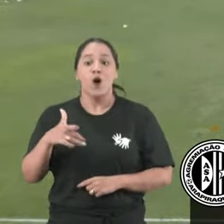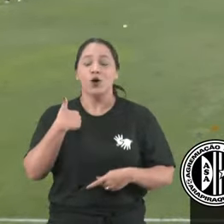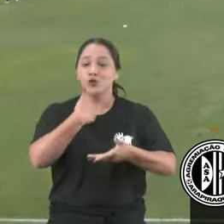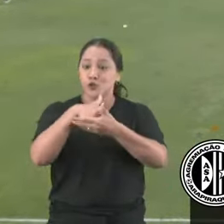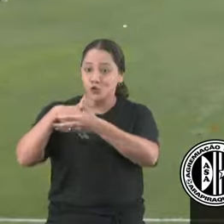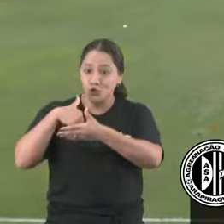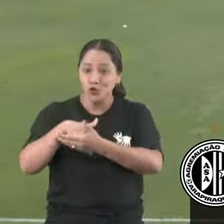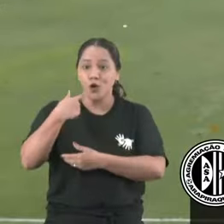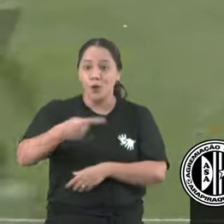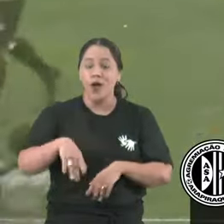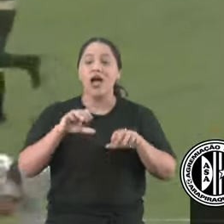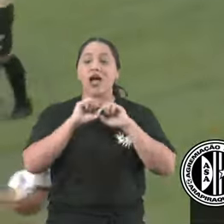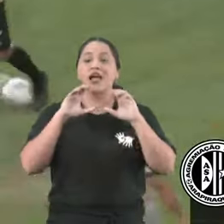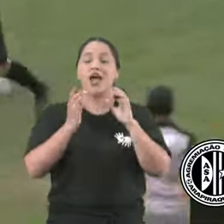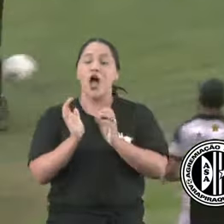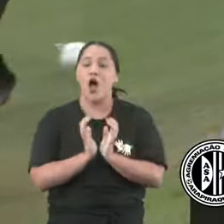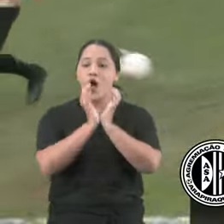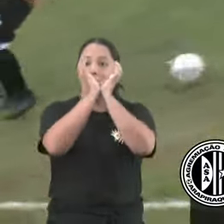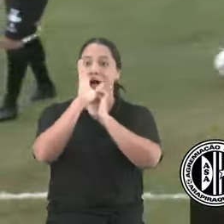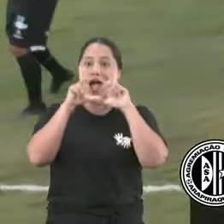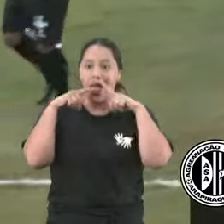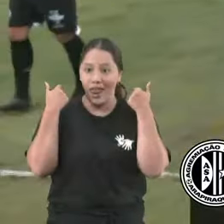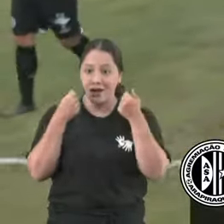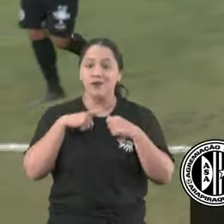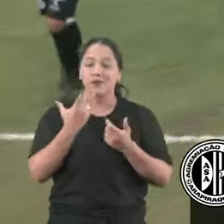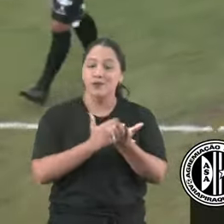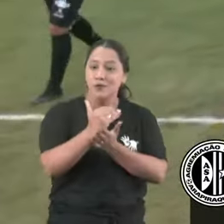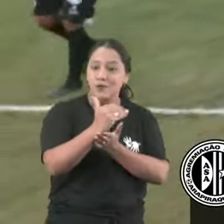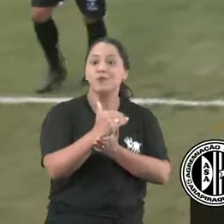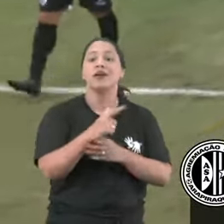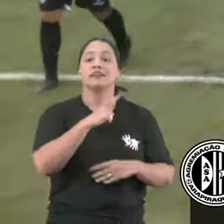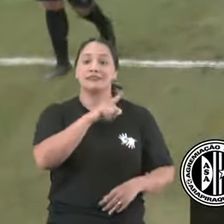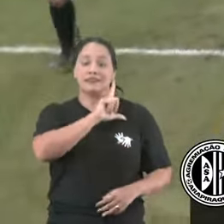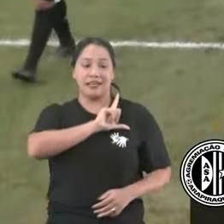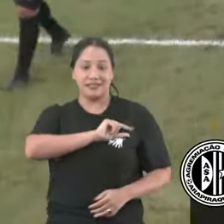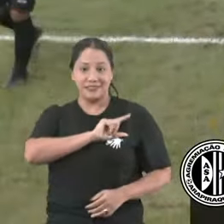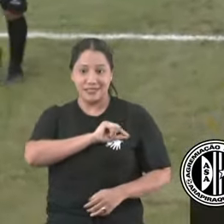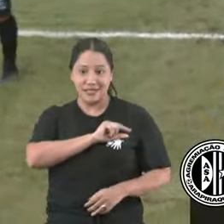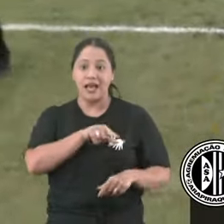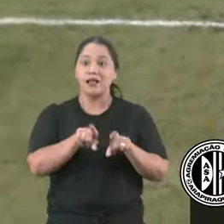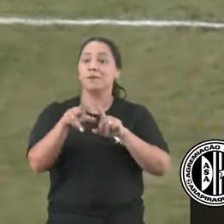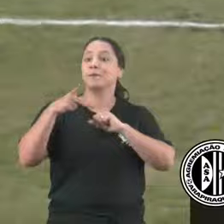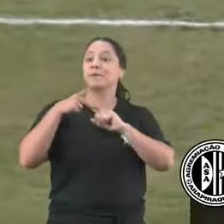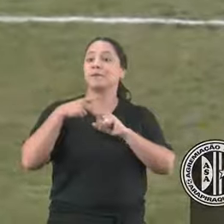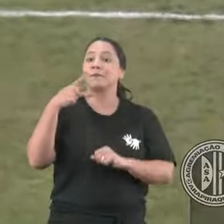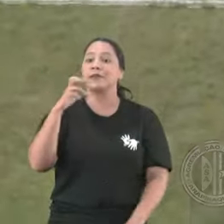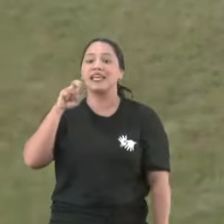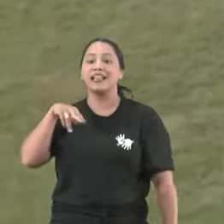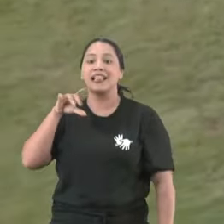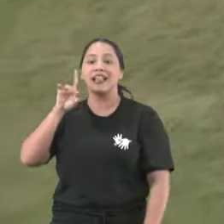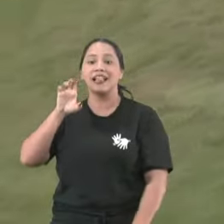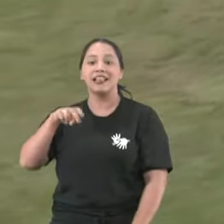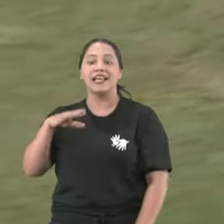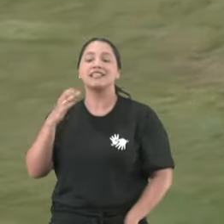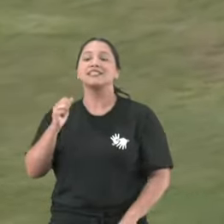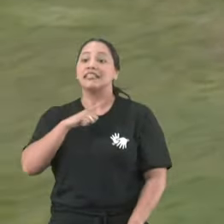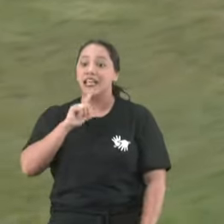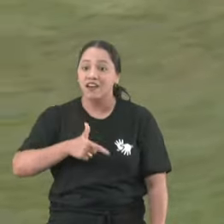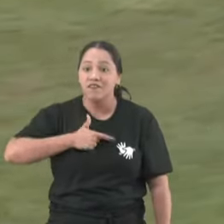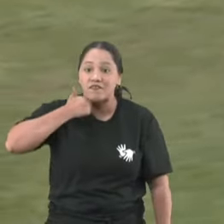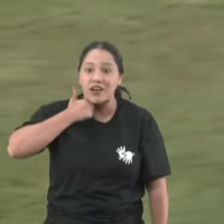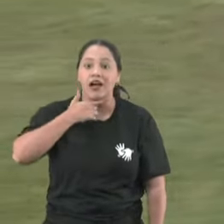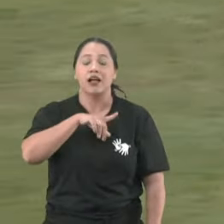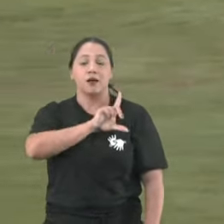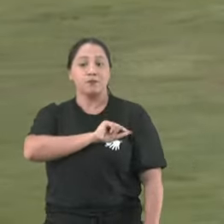o início das duas partidas que teremos entre CSA e Penedense, valendo vaga para o